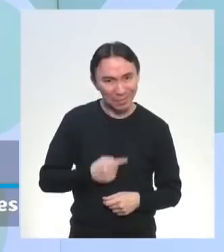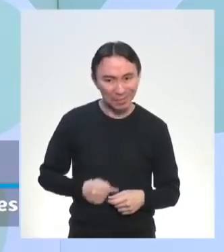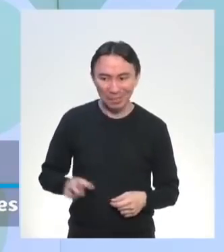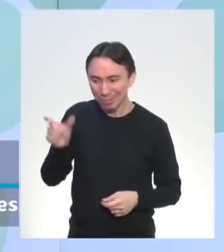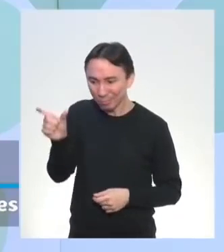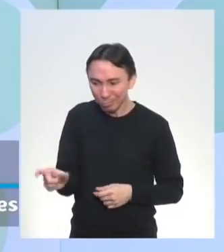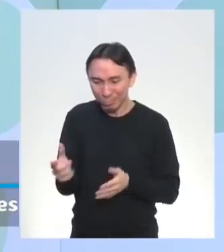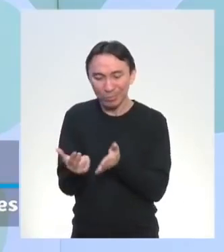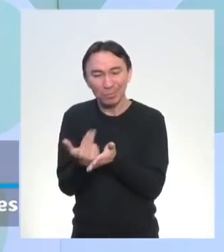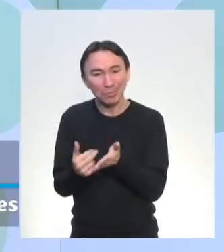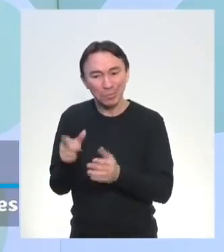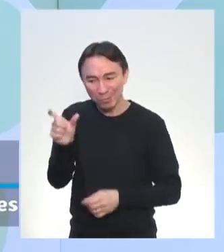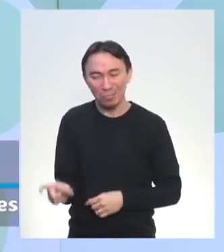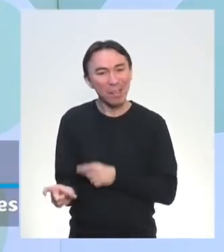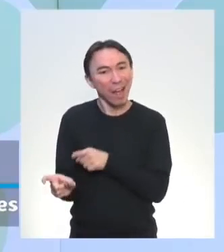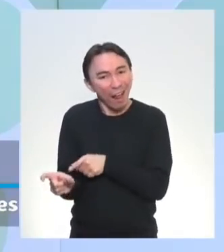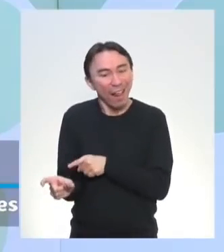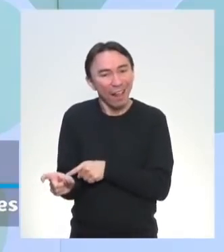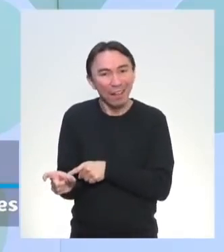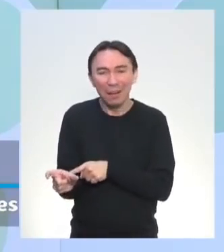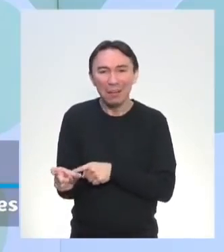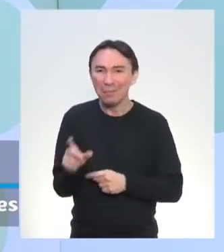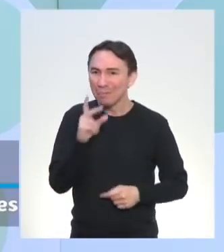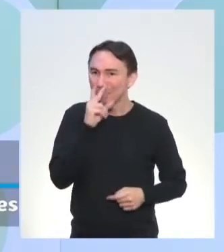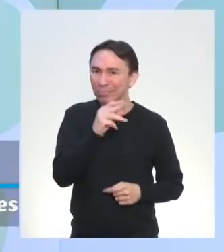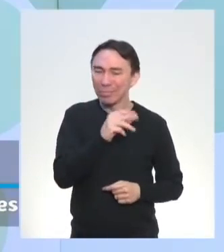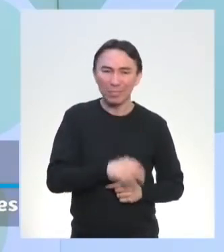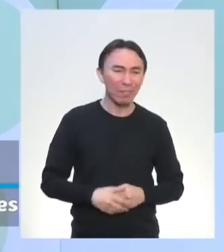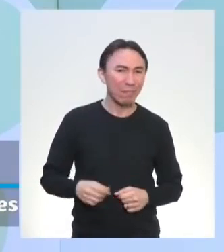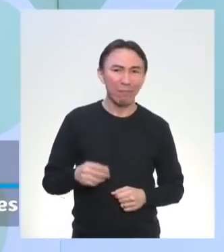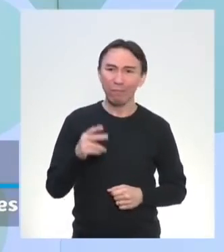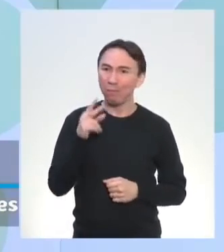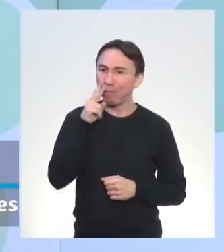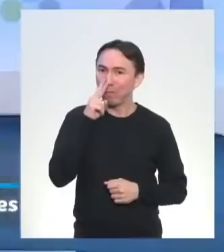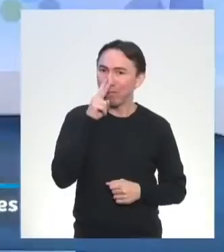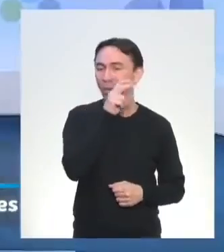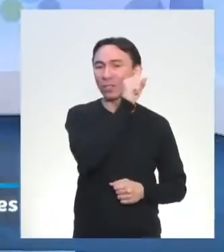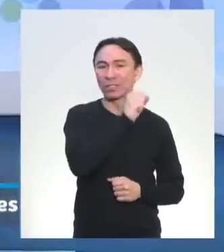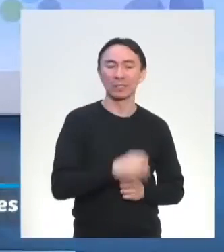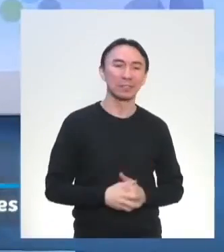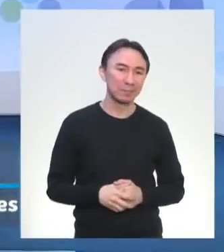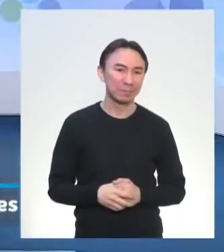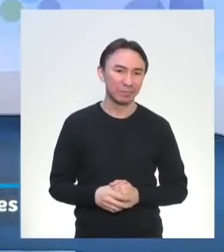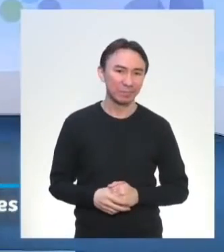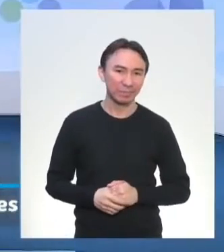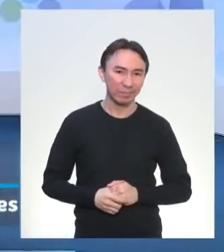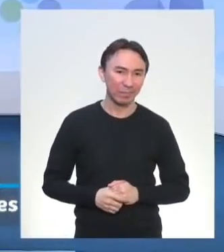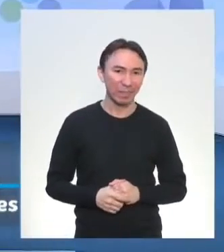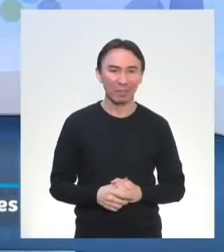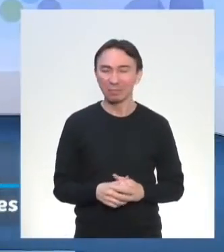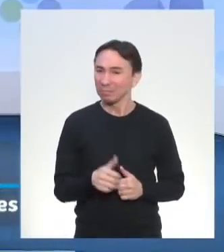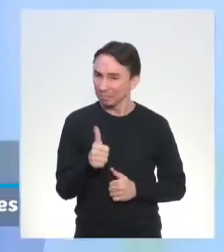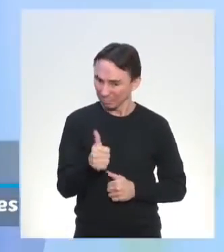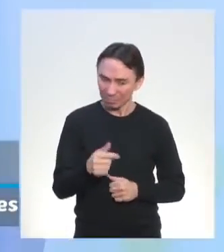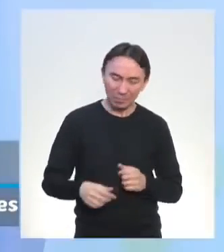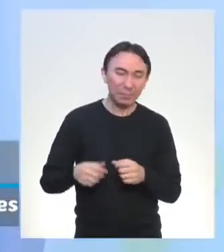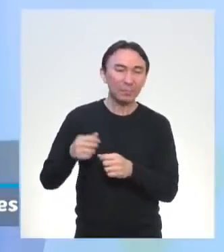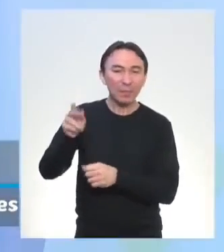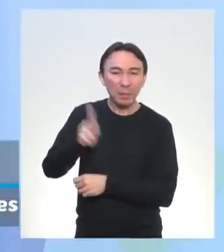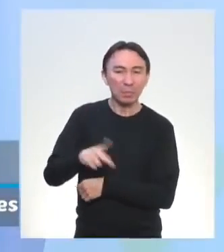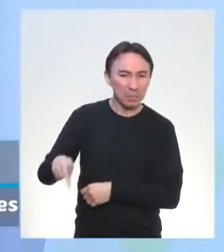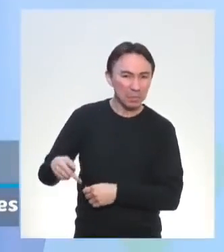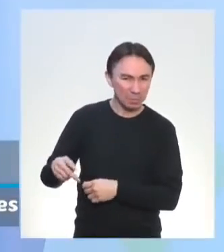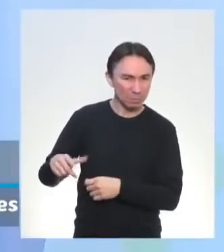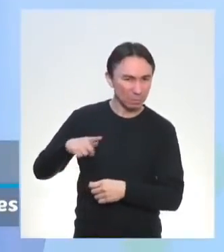pessoas sentiam como se ela realmente existisse. Tal foi o posicionamento. Os professores estão mandando alguma coisa aí para enriquecer? Sim, eles estão